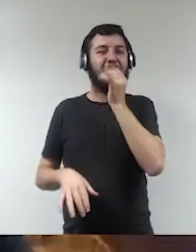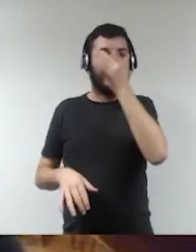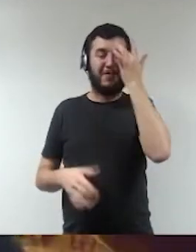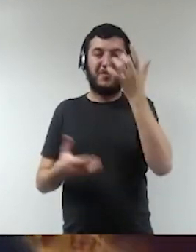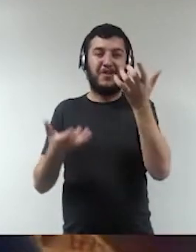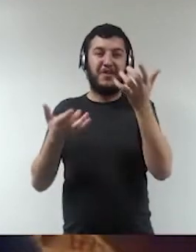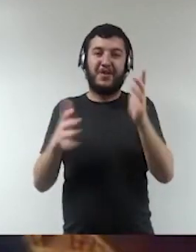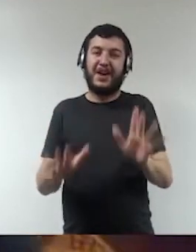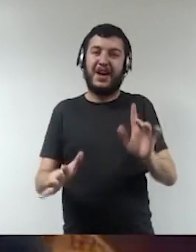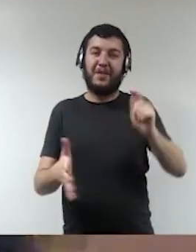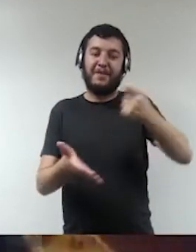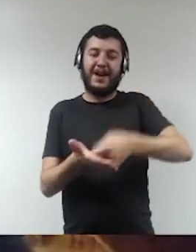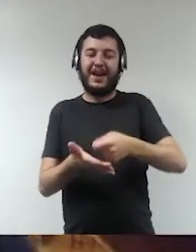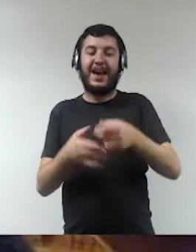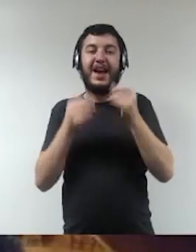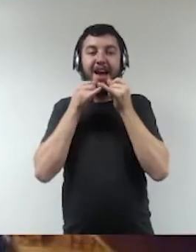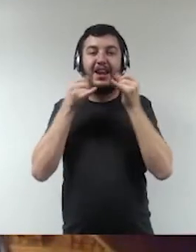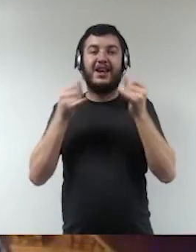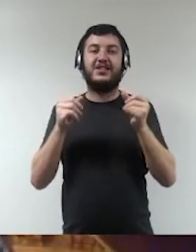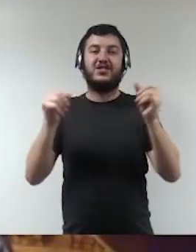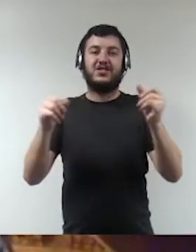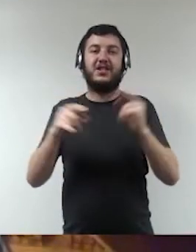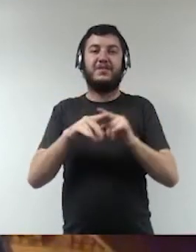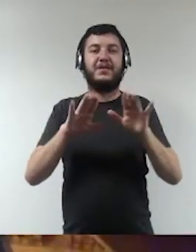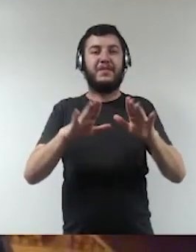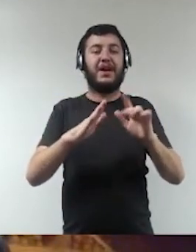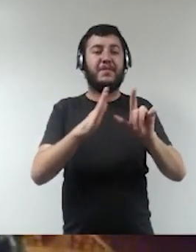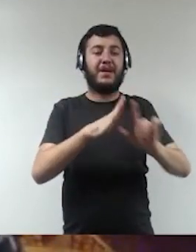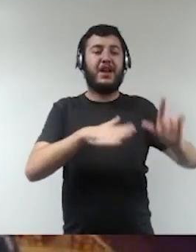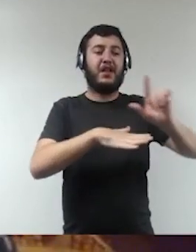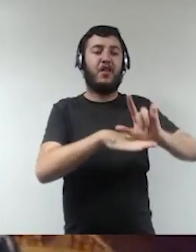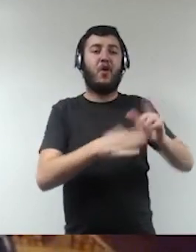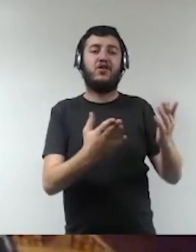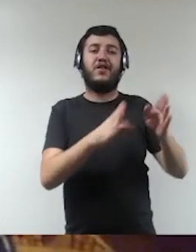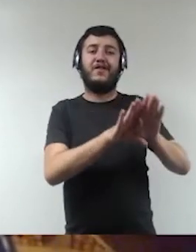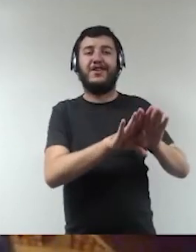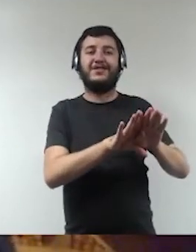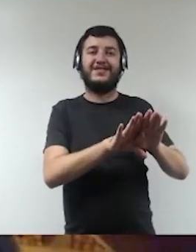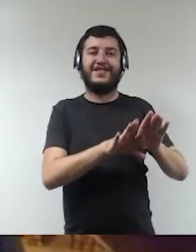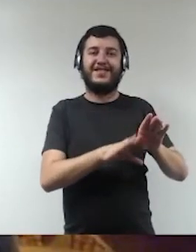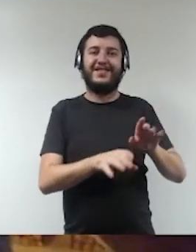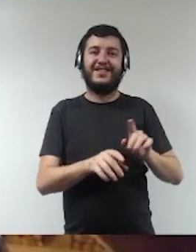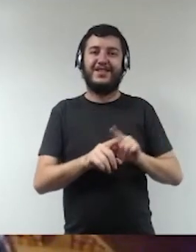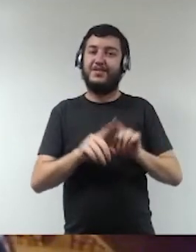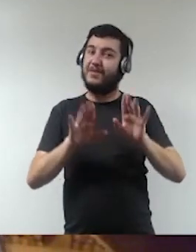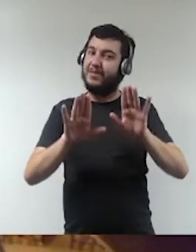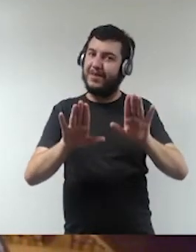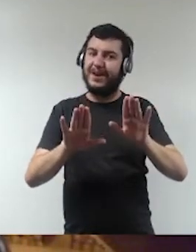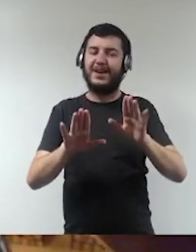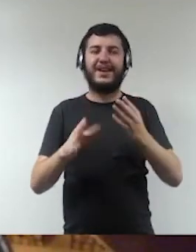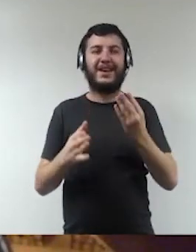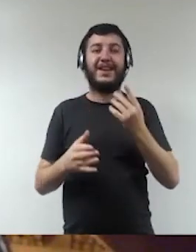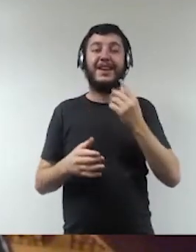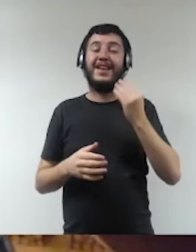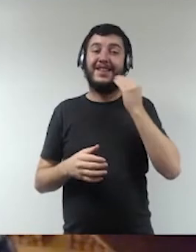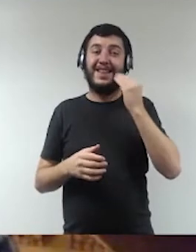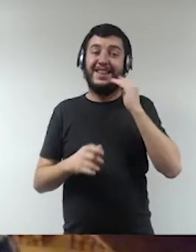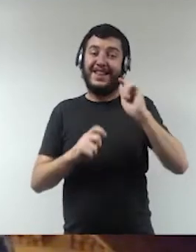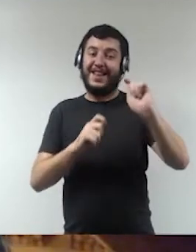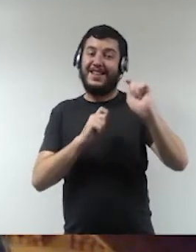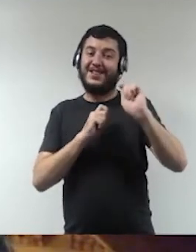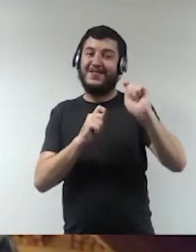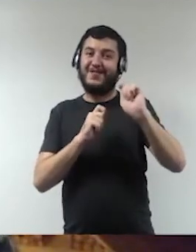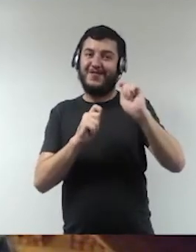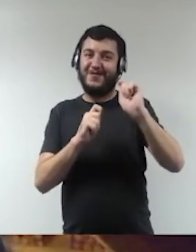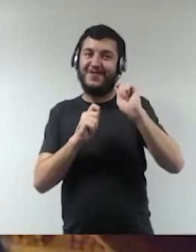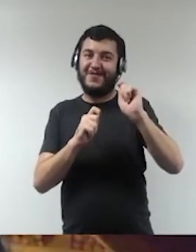elétrica por conta da pandemia, o meu comércio está fechado. É tentador conceder um tipo de tutela dessas. Só que